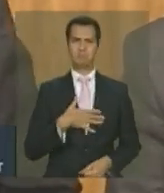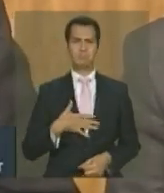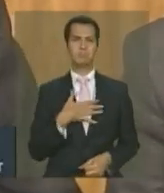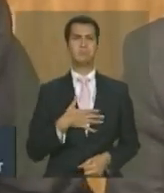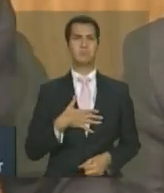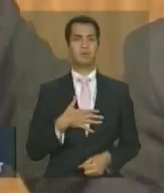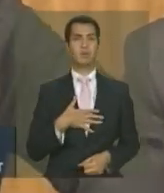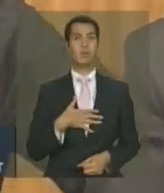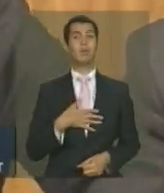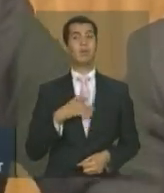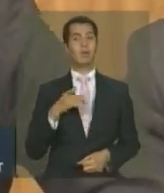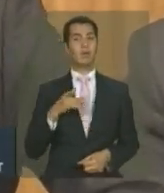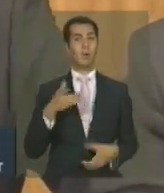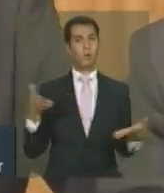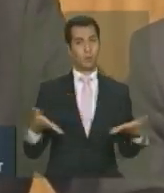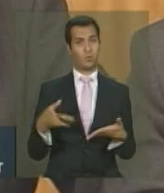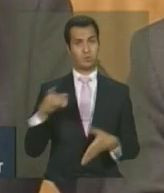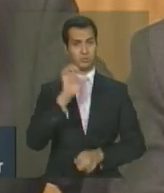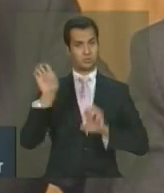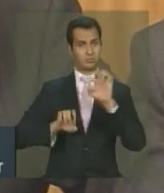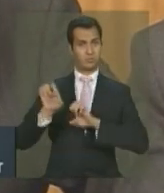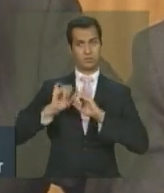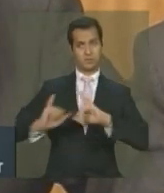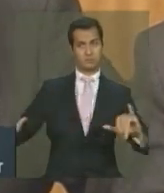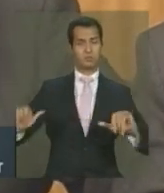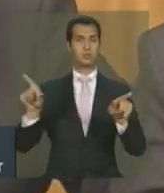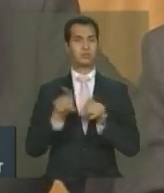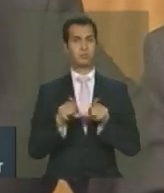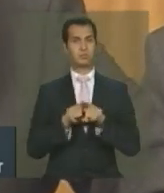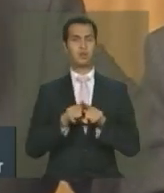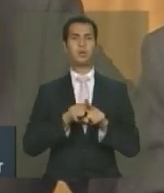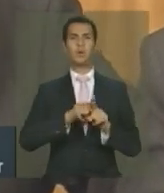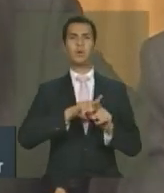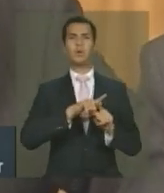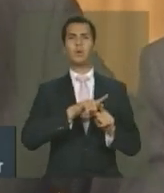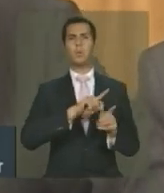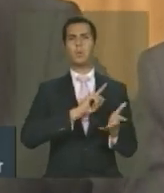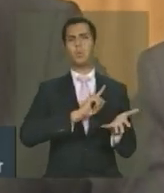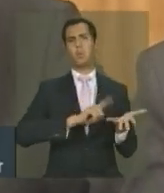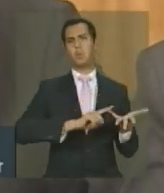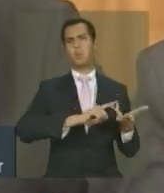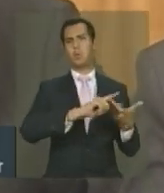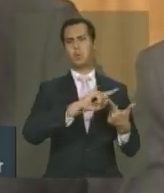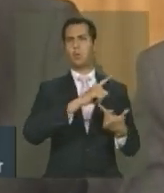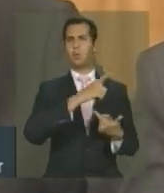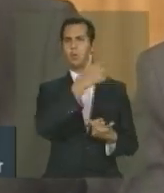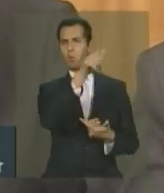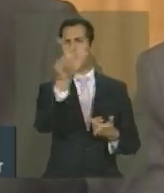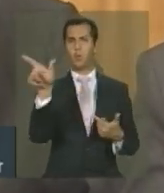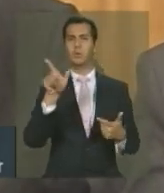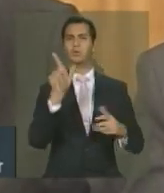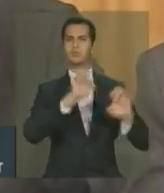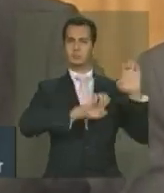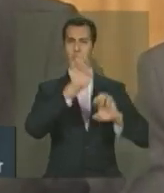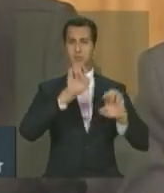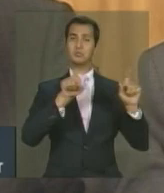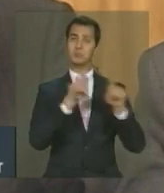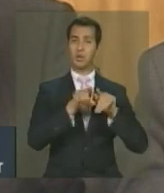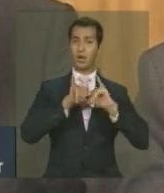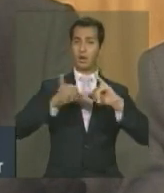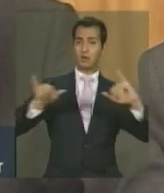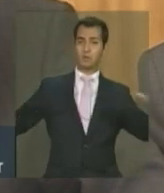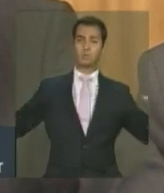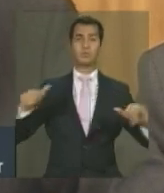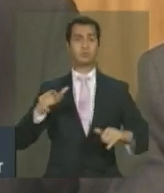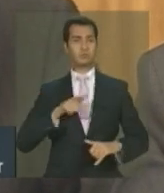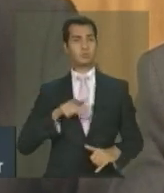outras empresas que, nesses últimos 15, 20 dias, anunciaram a ampliação da sua